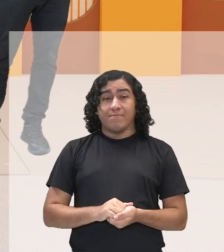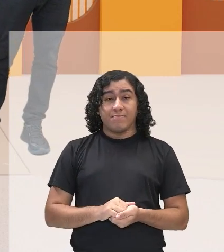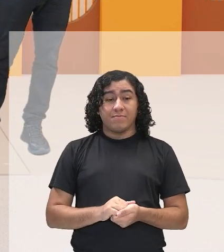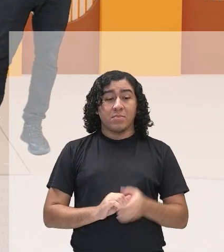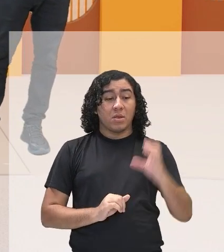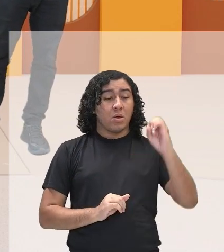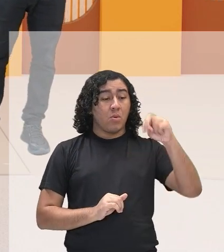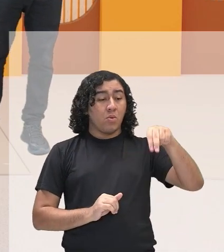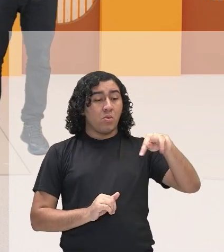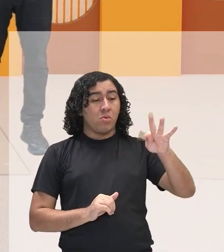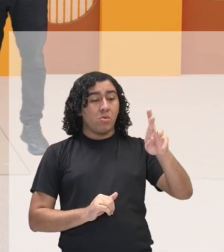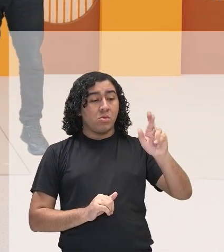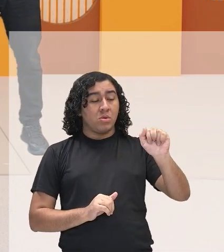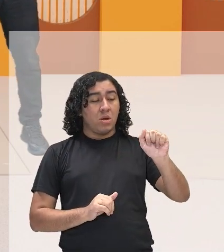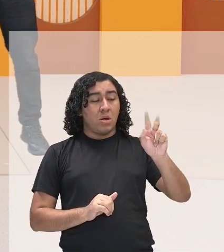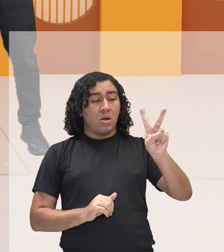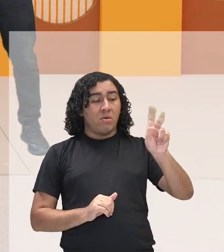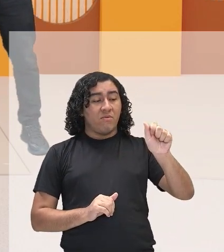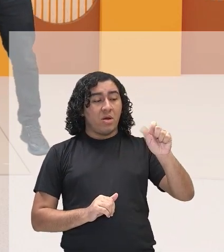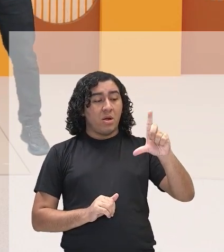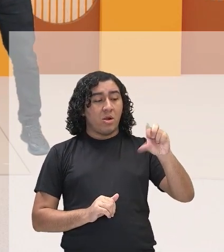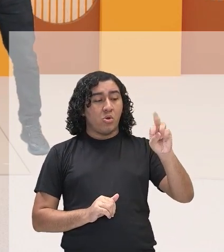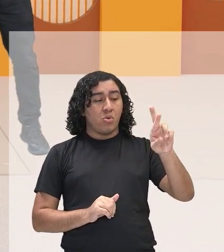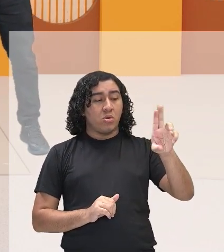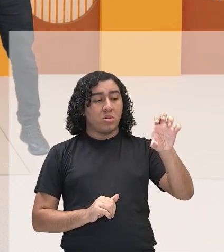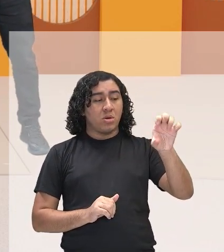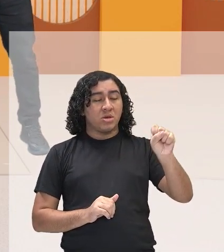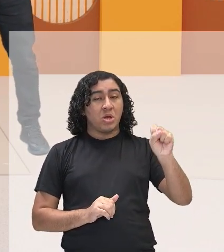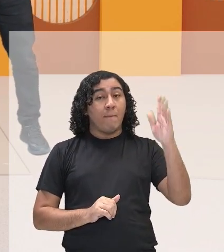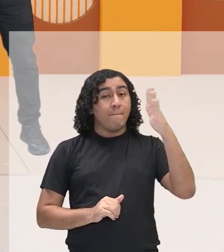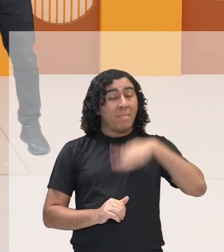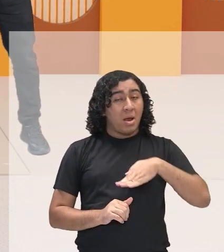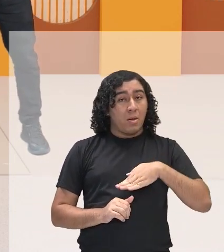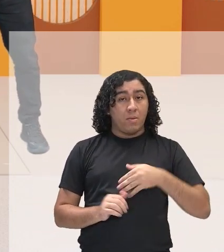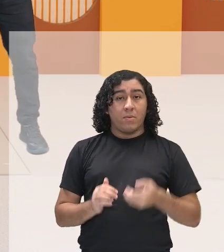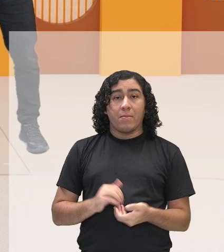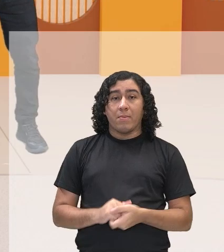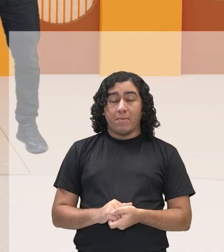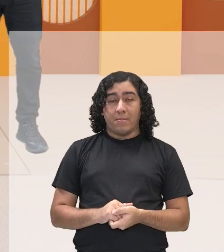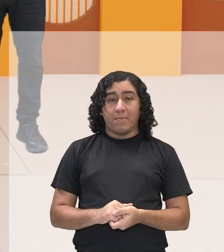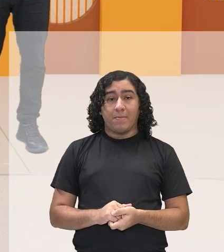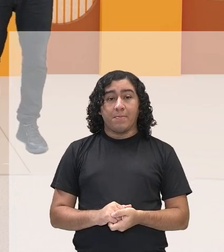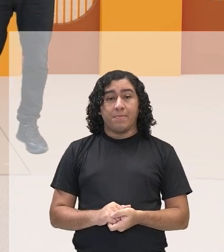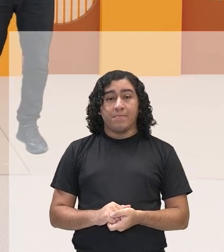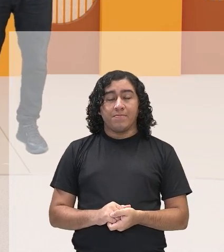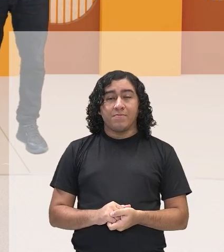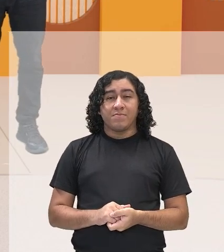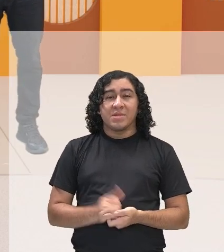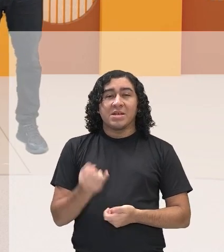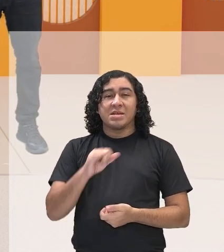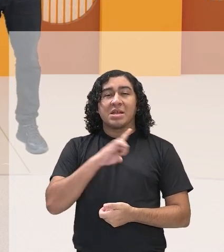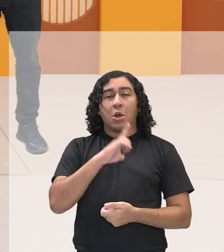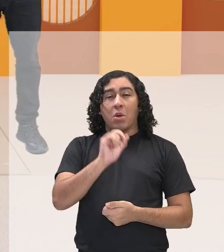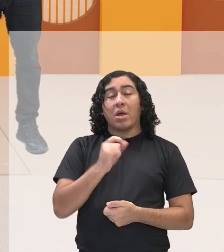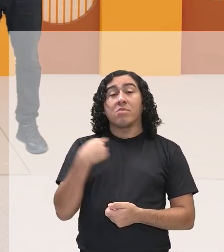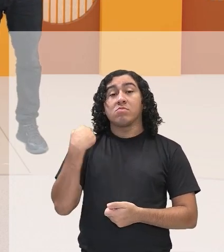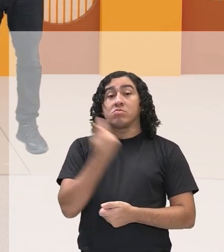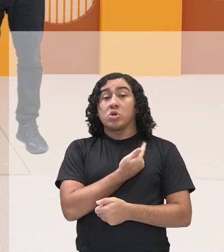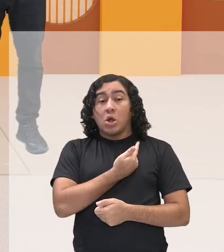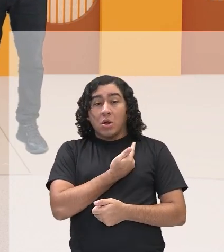mal. Então, quando a gente tiver essa plaquinha na nossa frente, né, de acordo com os princípios que nós